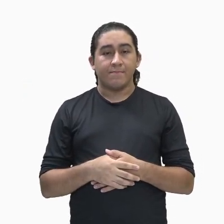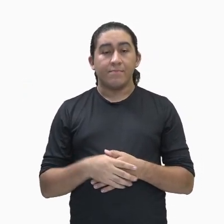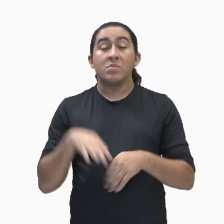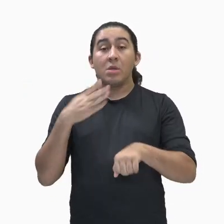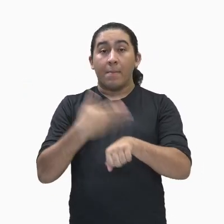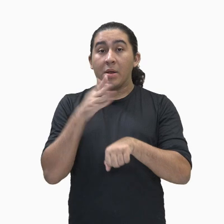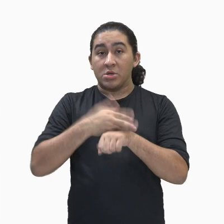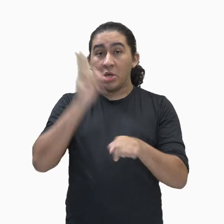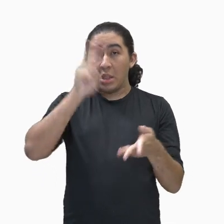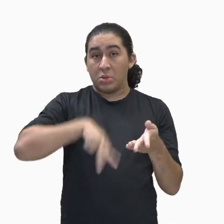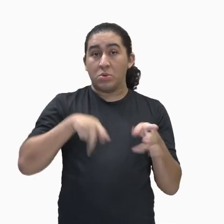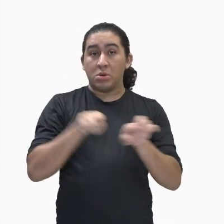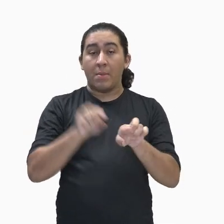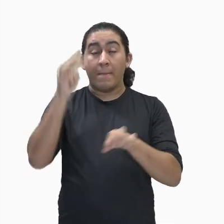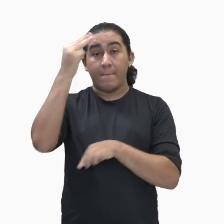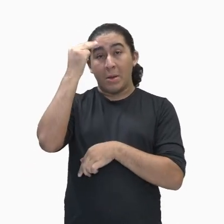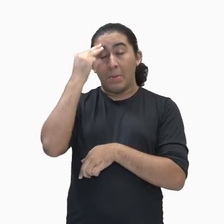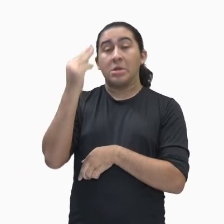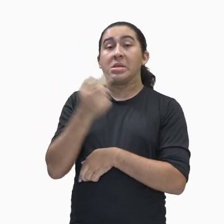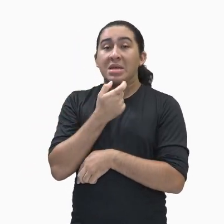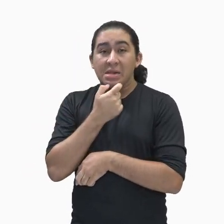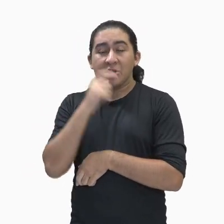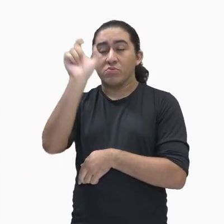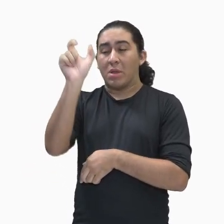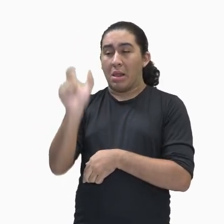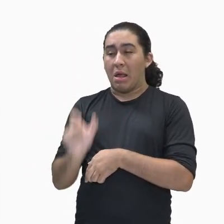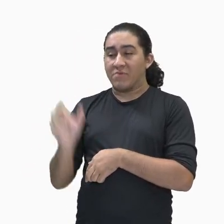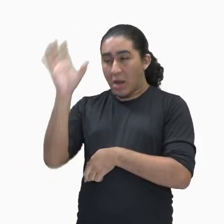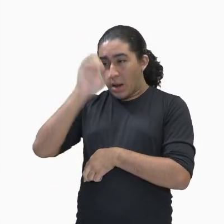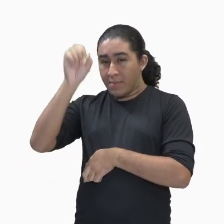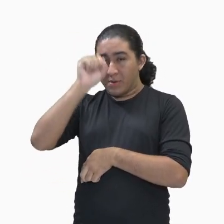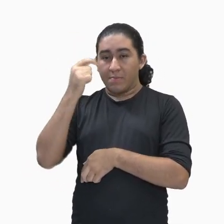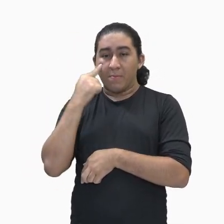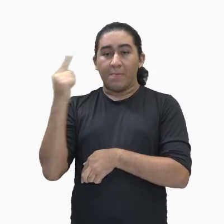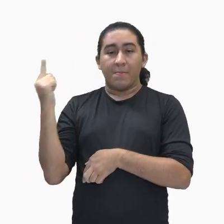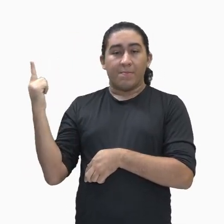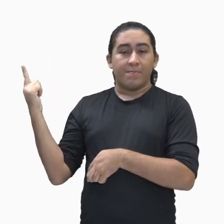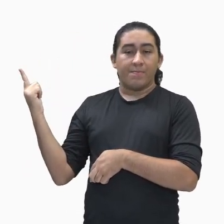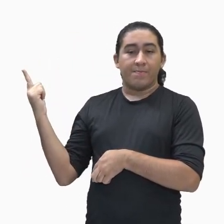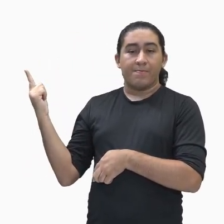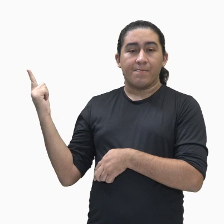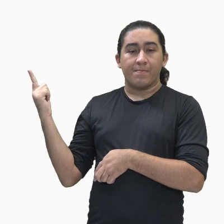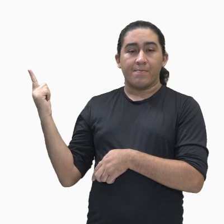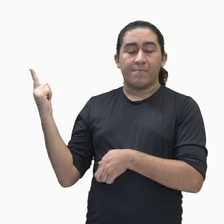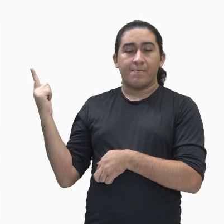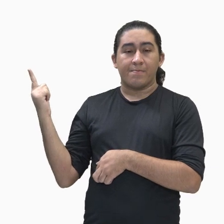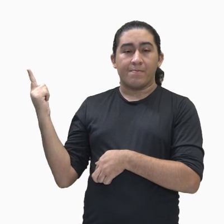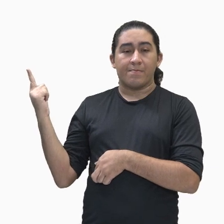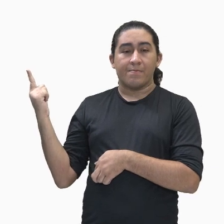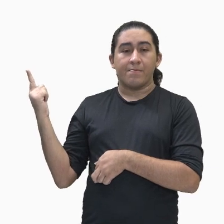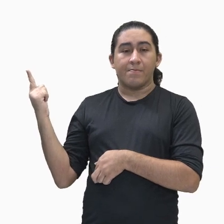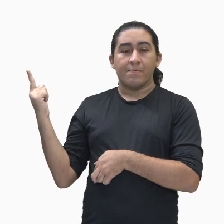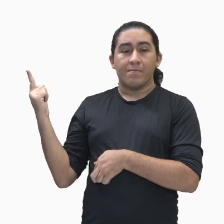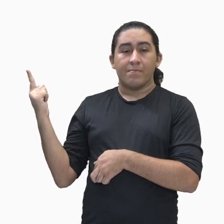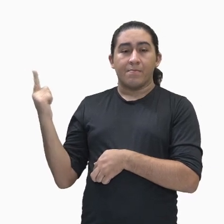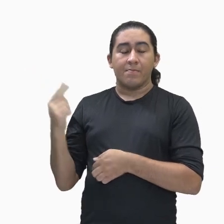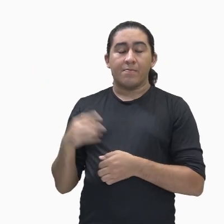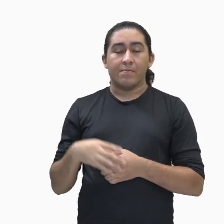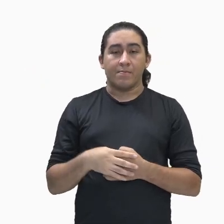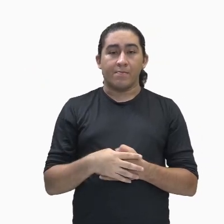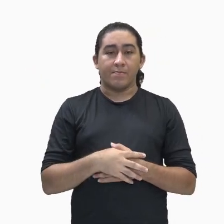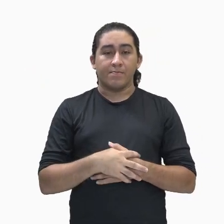goddaughter, afilhada. Então, lembrem-se, né? Relação padrinho, madrinha, afilhados, é sempre com a palavra God